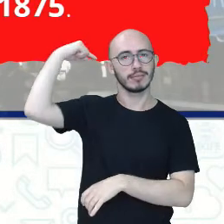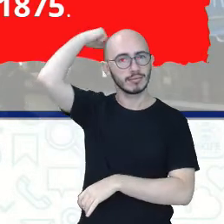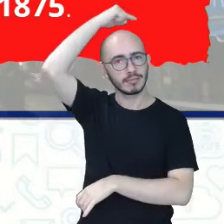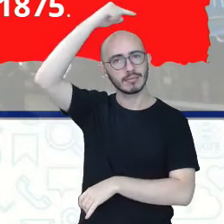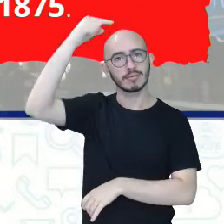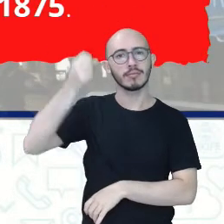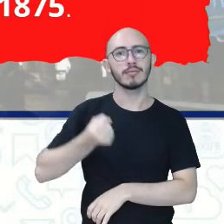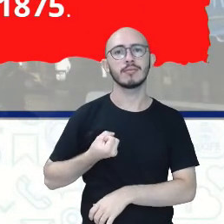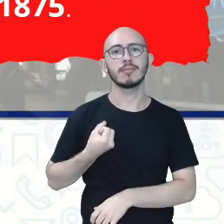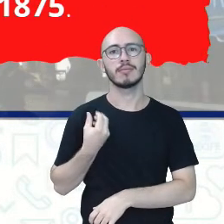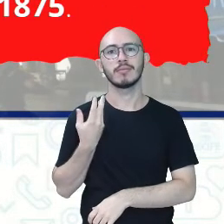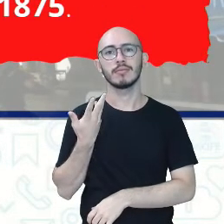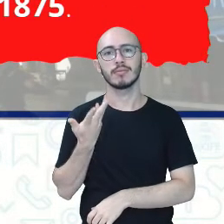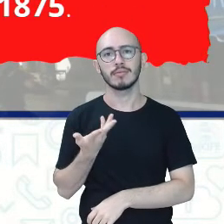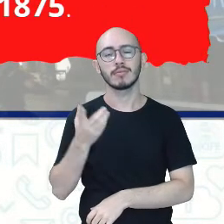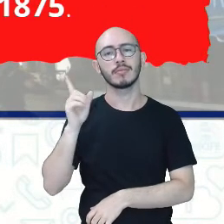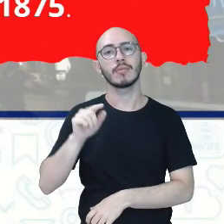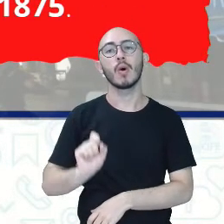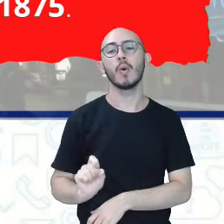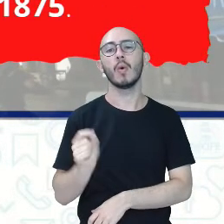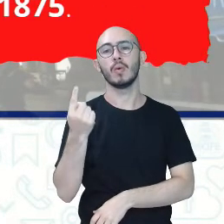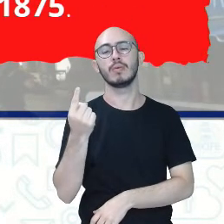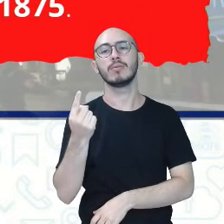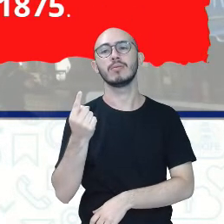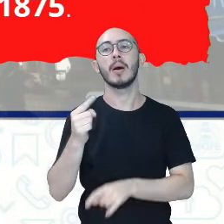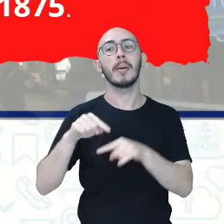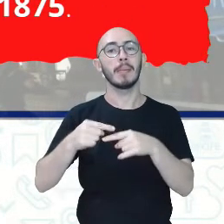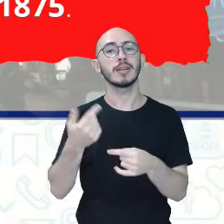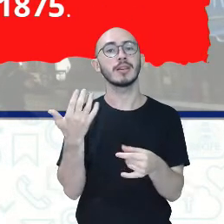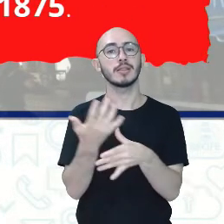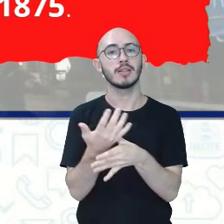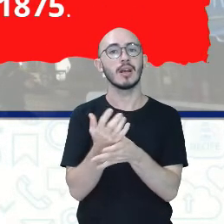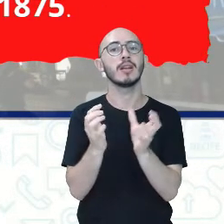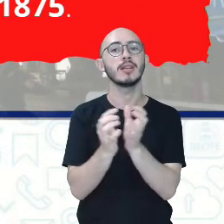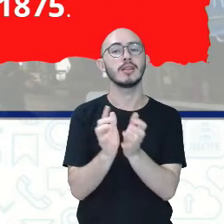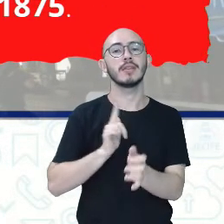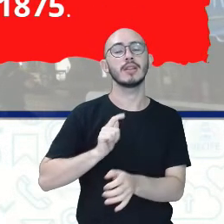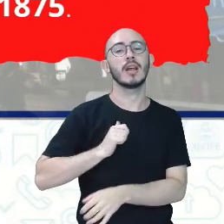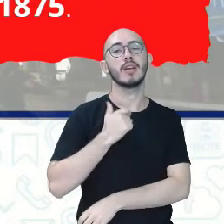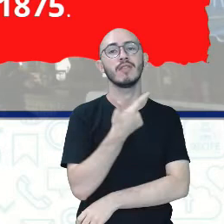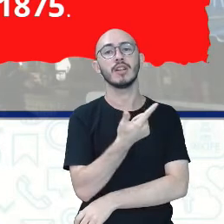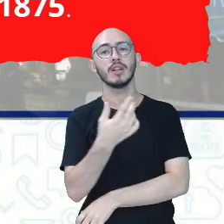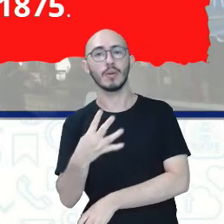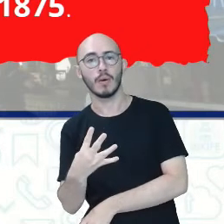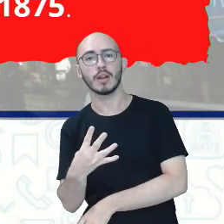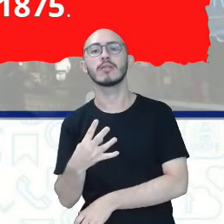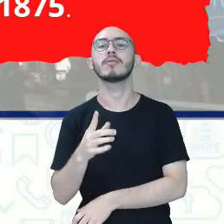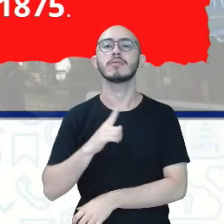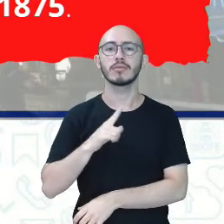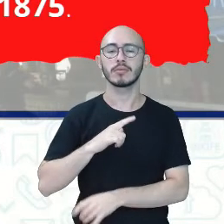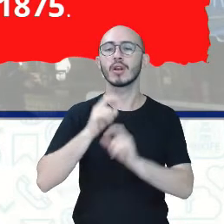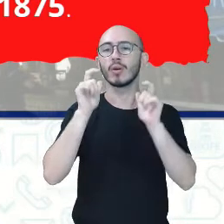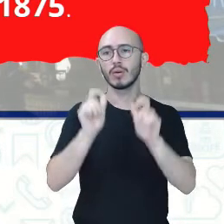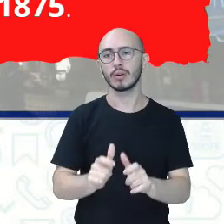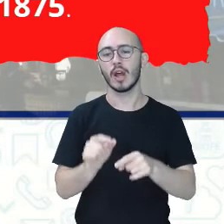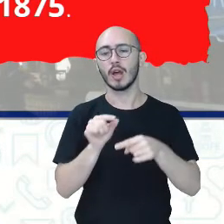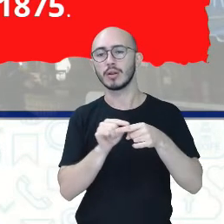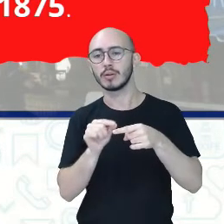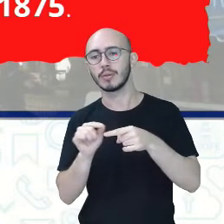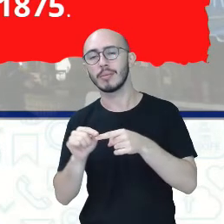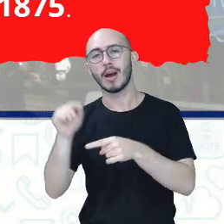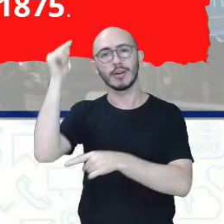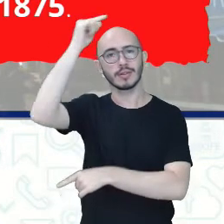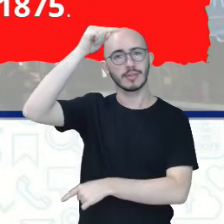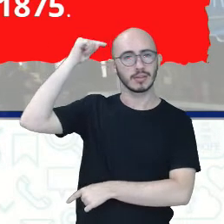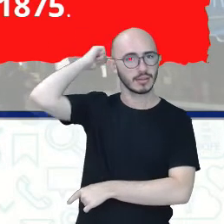dos 24 mercados públicos da cidade do Recife, localizado no bairro de São José